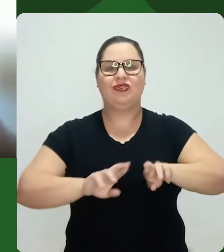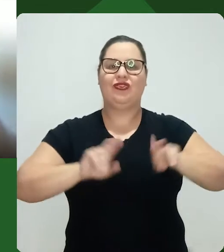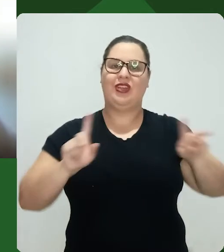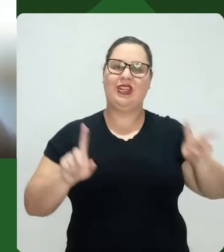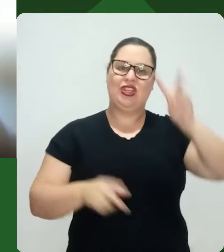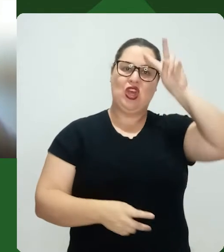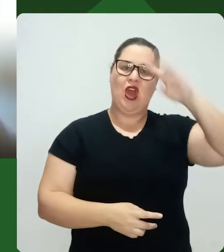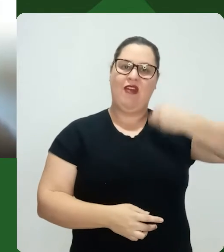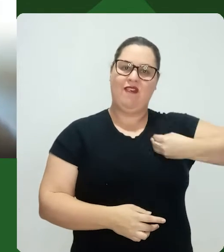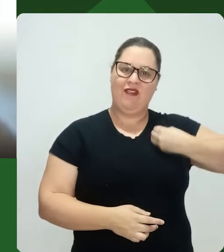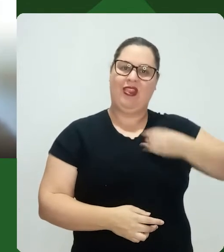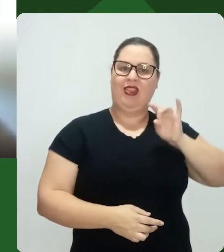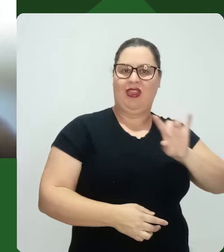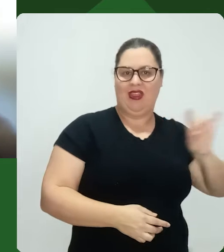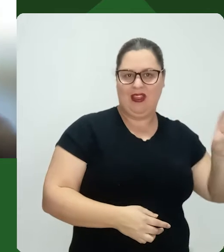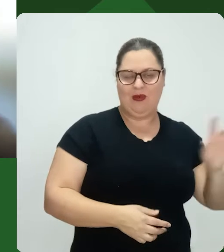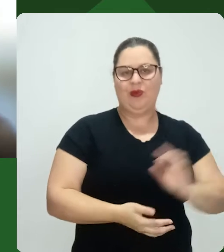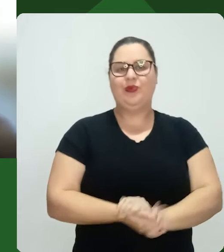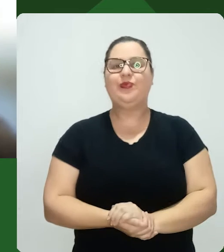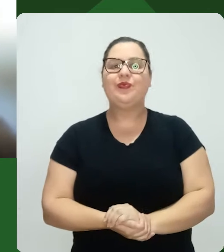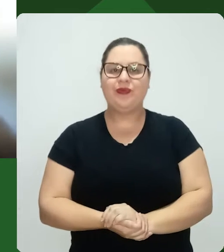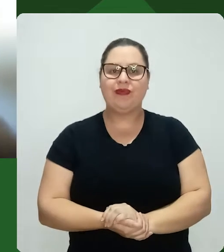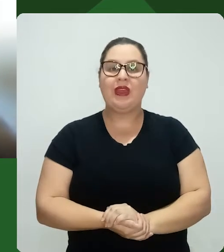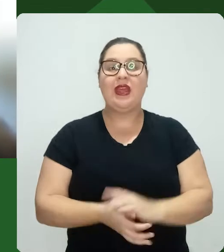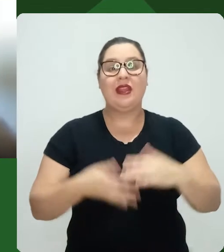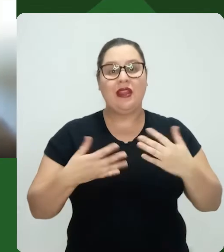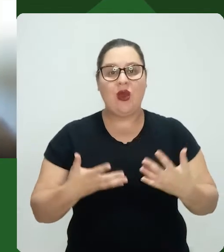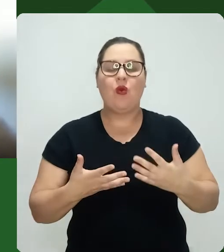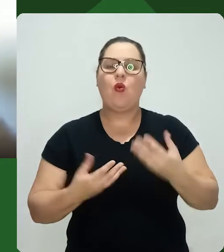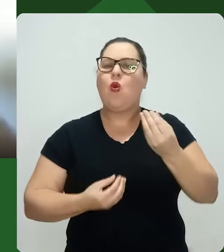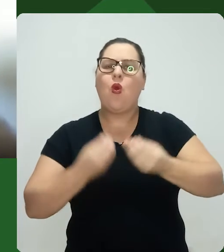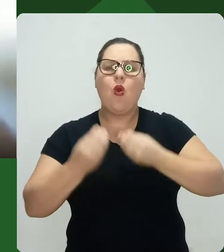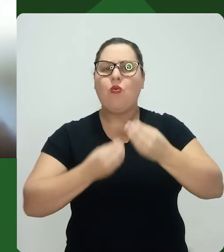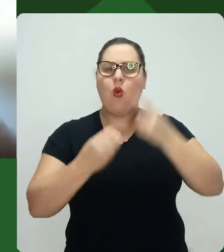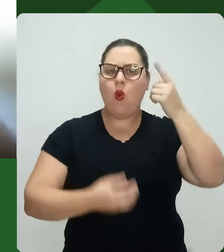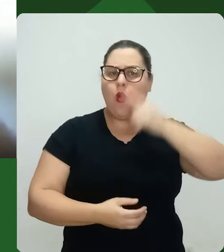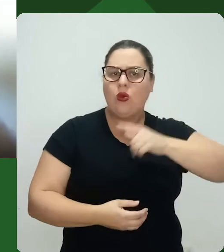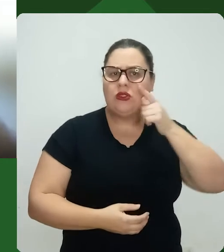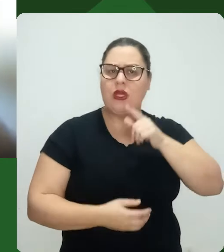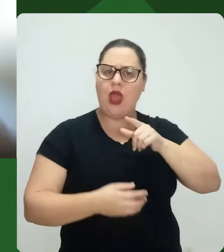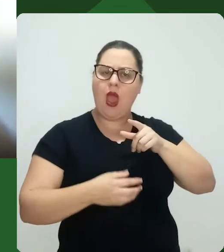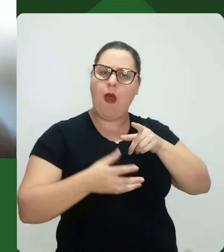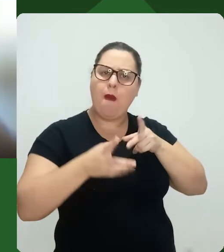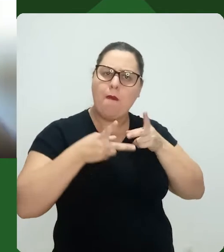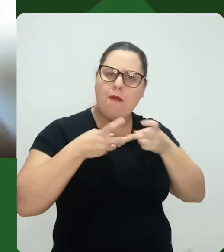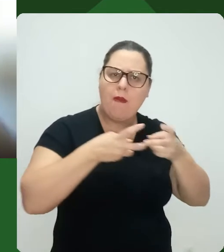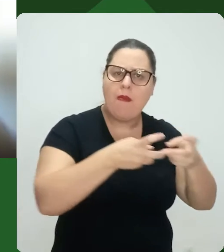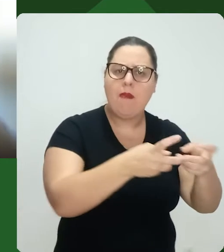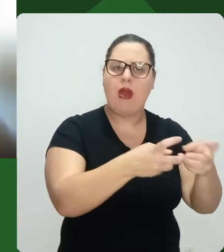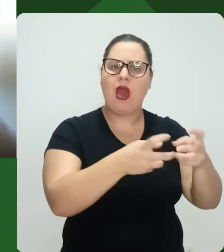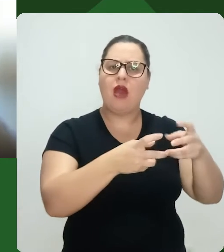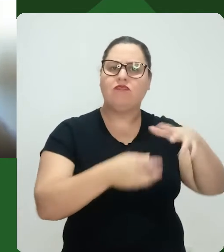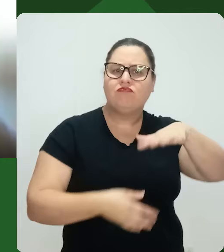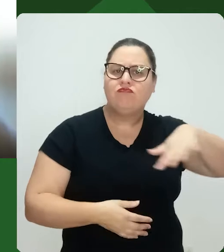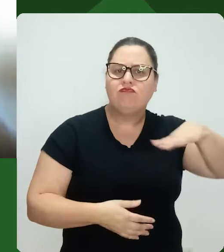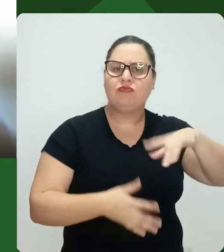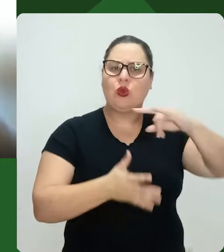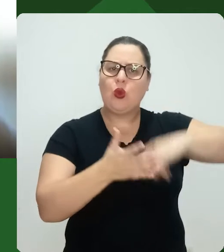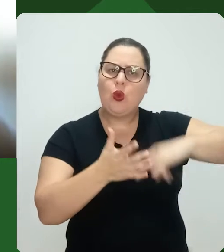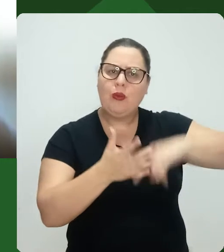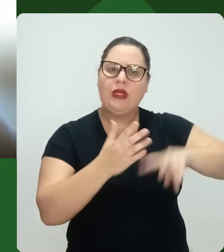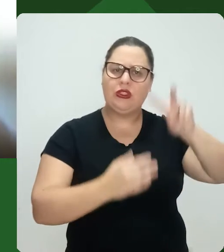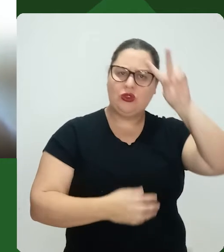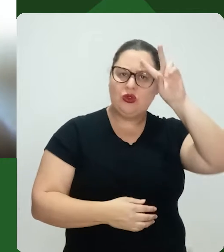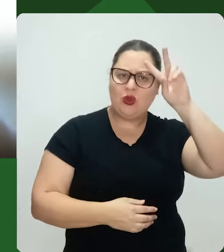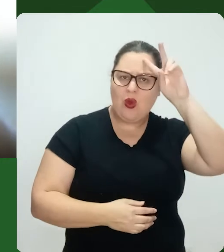essa diferença, sim, né, entre história vivida e história ciência. Uma outra forma de denominar as fontes históricas, né,